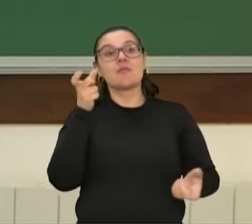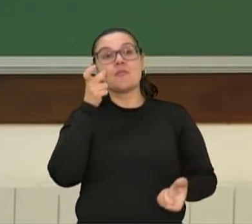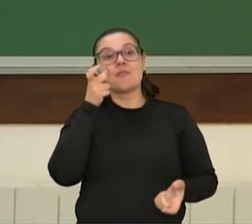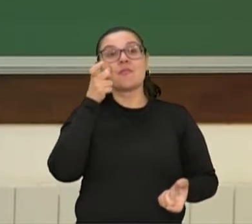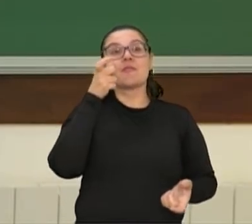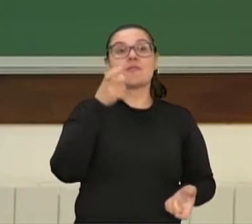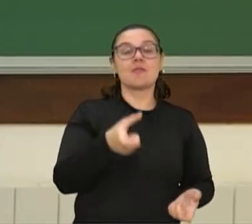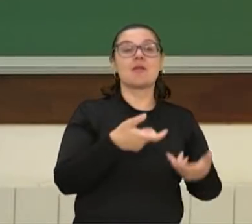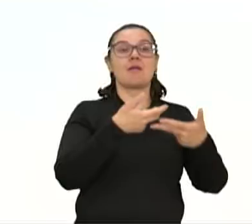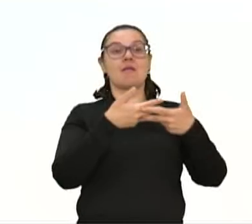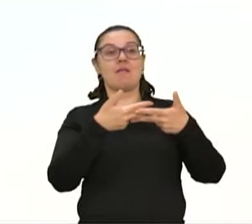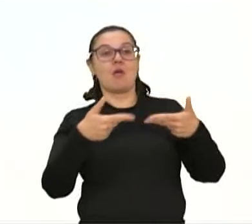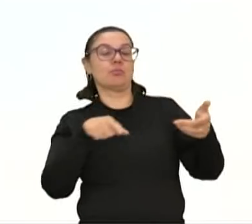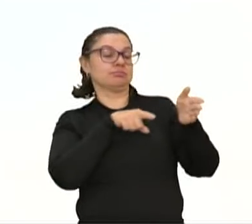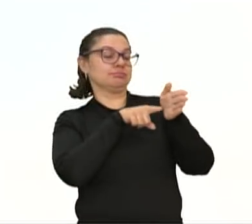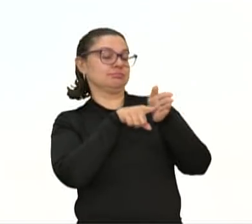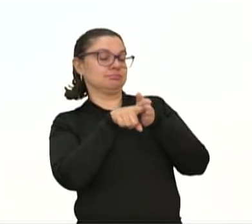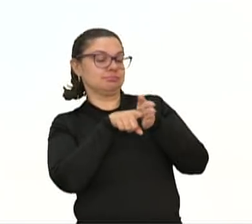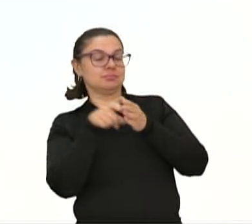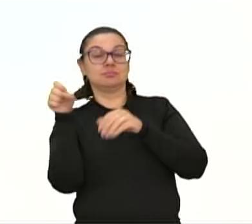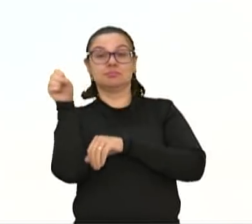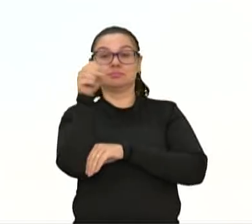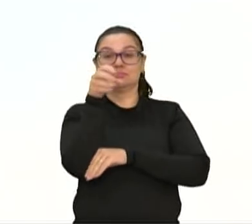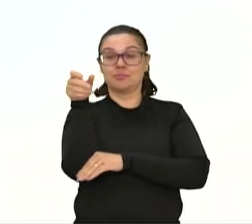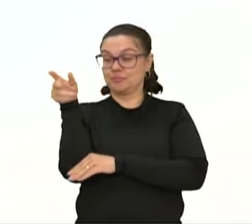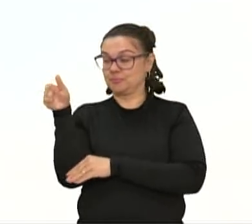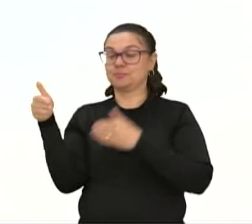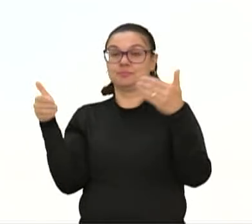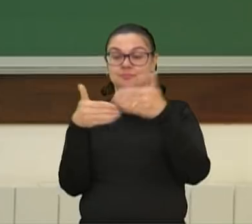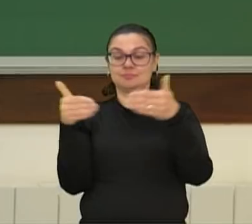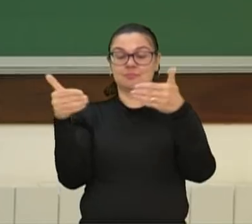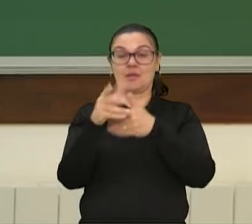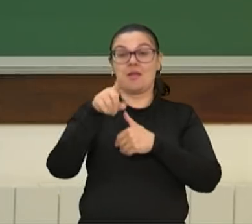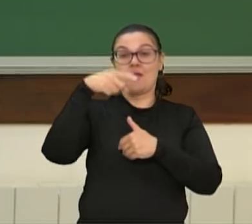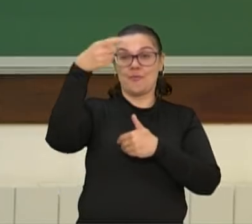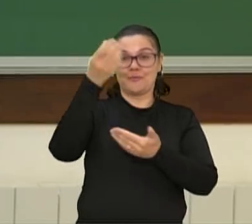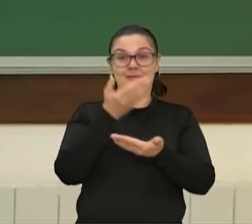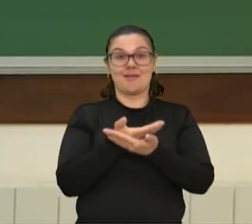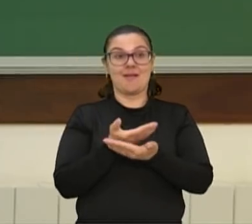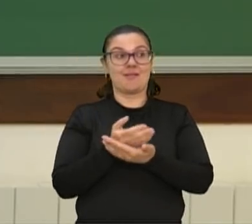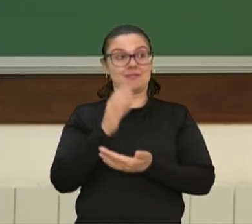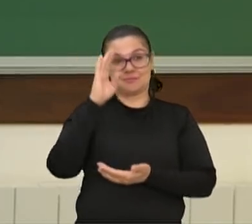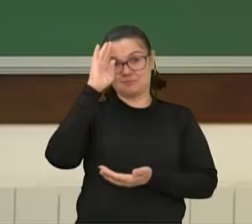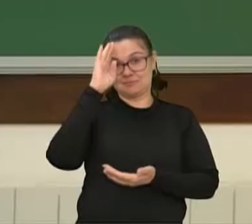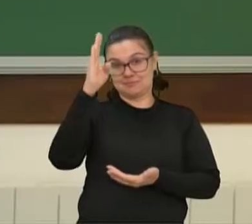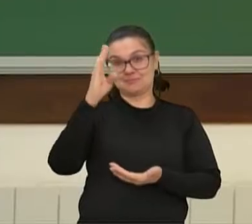então algumas referências nos slides e até a próxima aula.